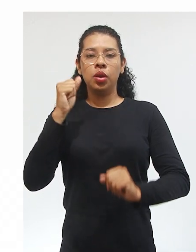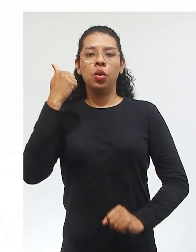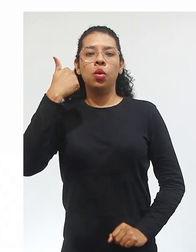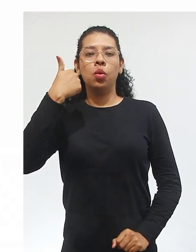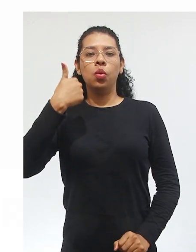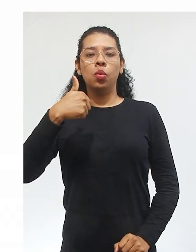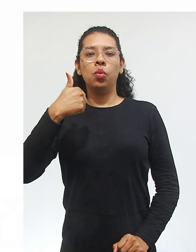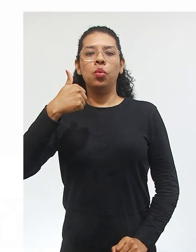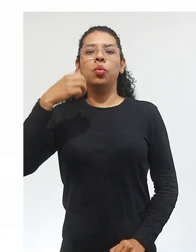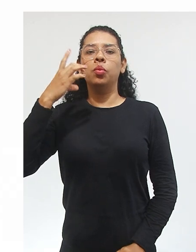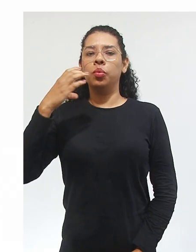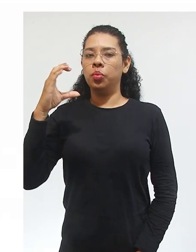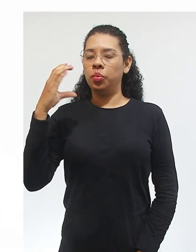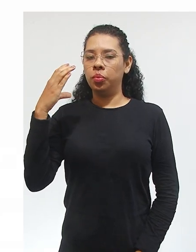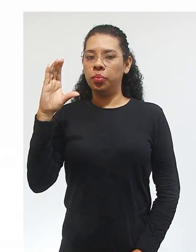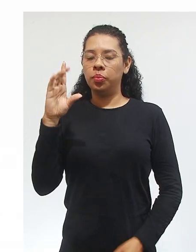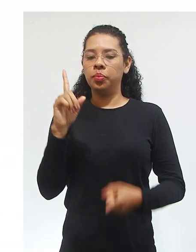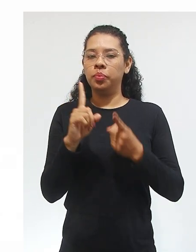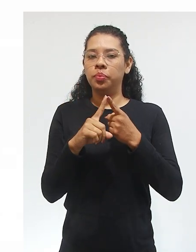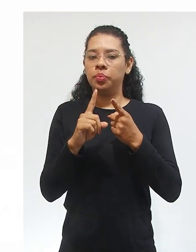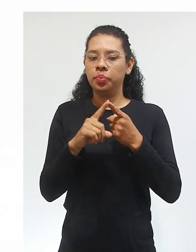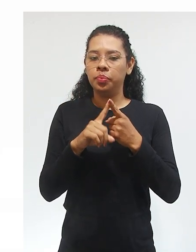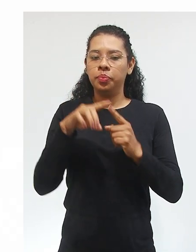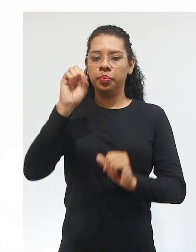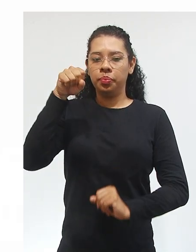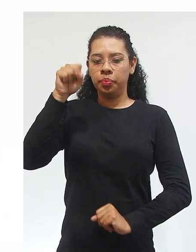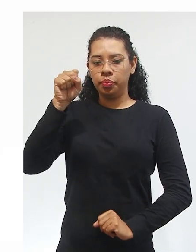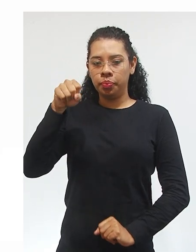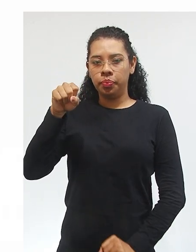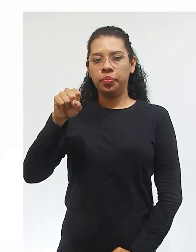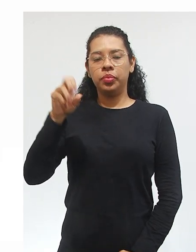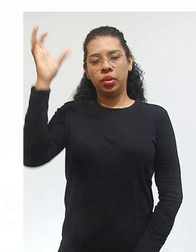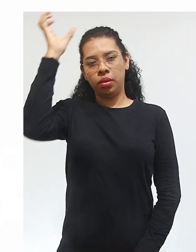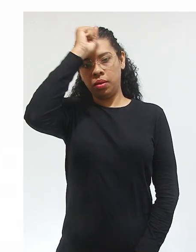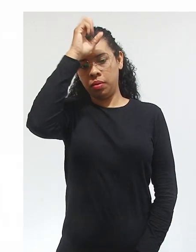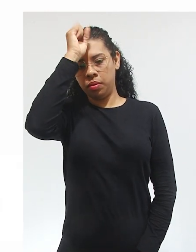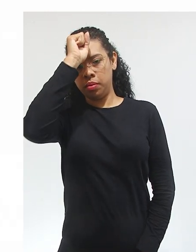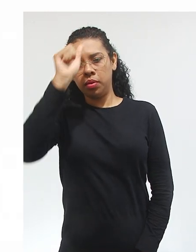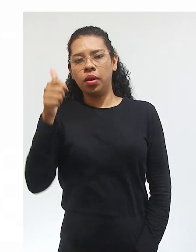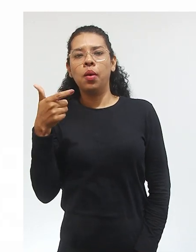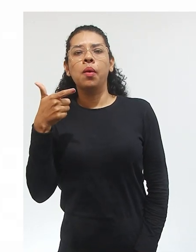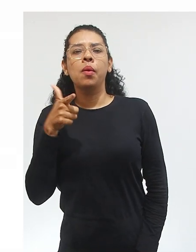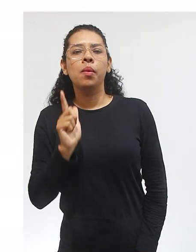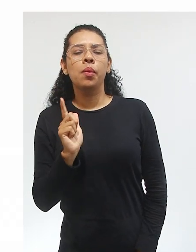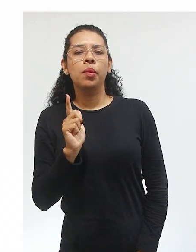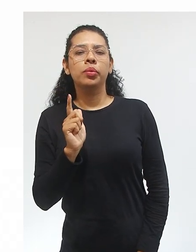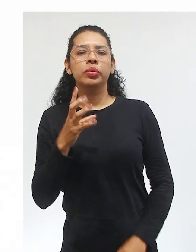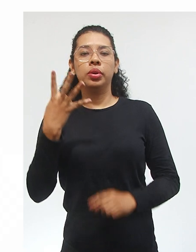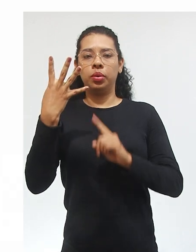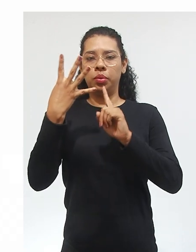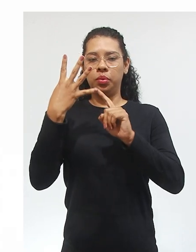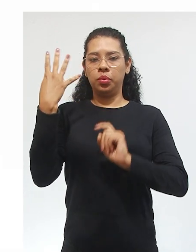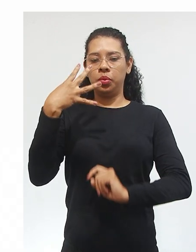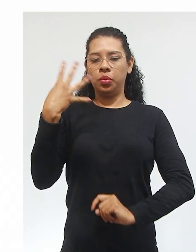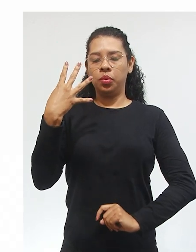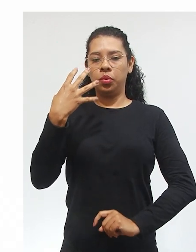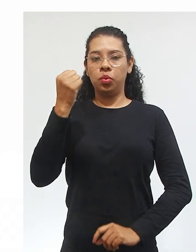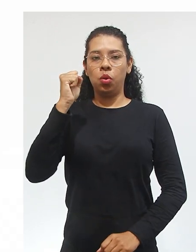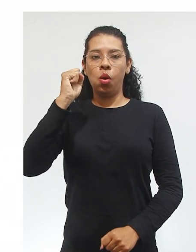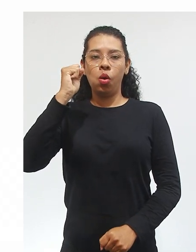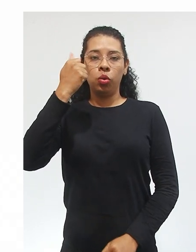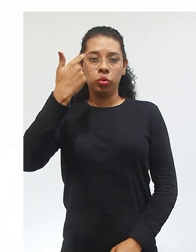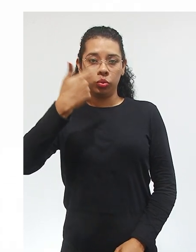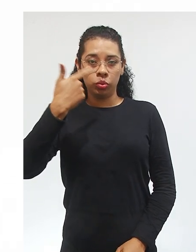1 crédito. Aqui, sim, vamos lá. E a outra seria como? 2